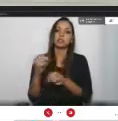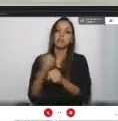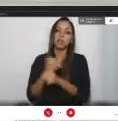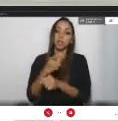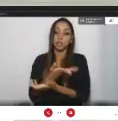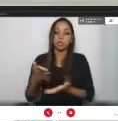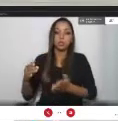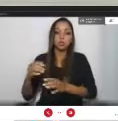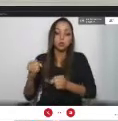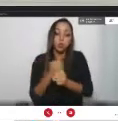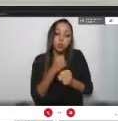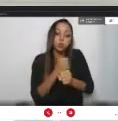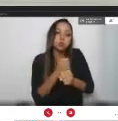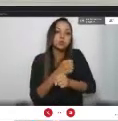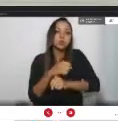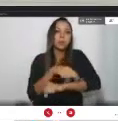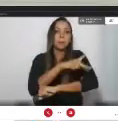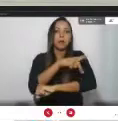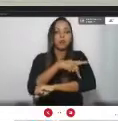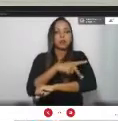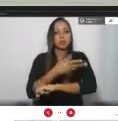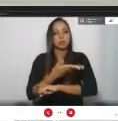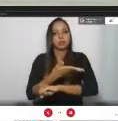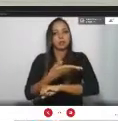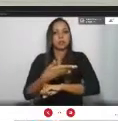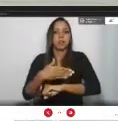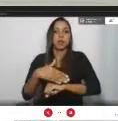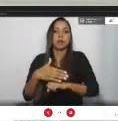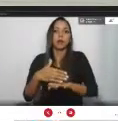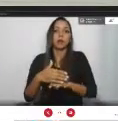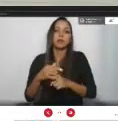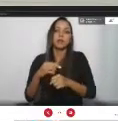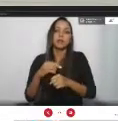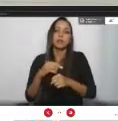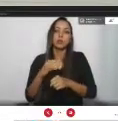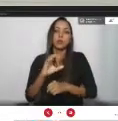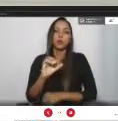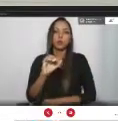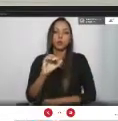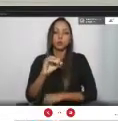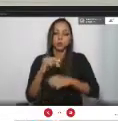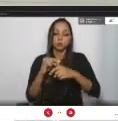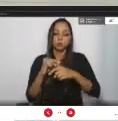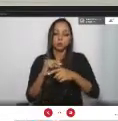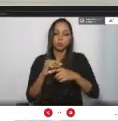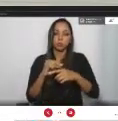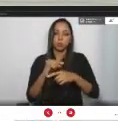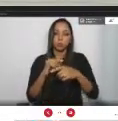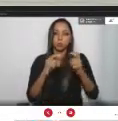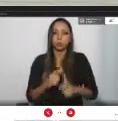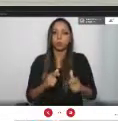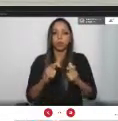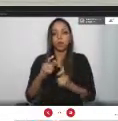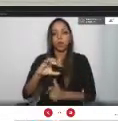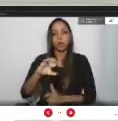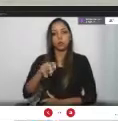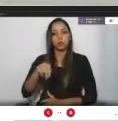rua Aeroporto Viracopo e Cruzeiro do Sul, no conjunto Jardim Aeroporto.